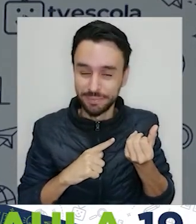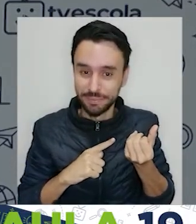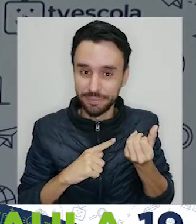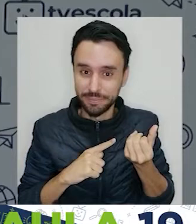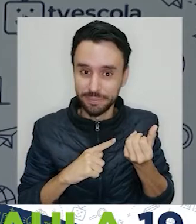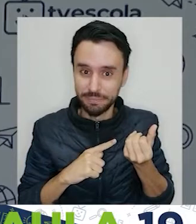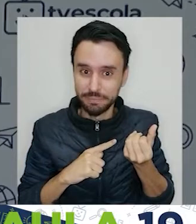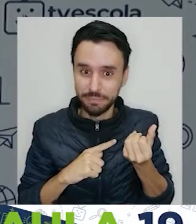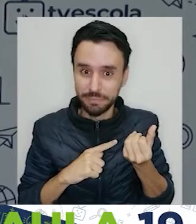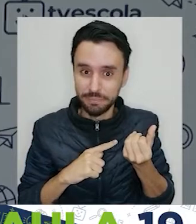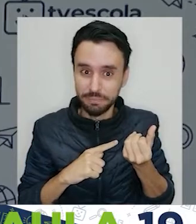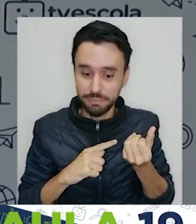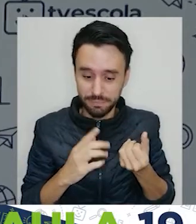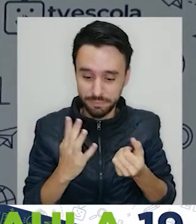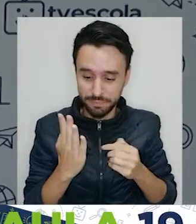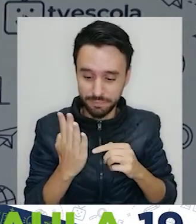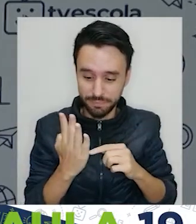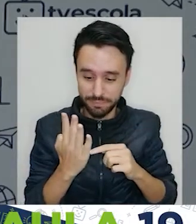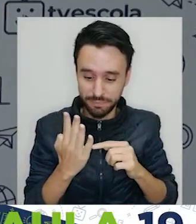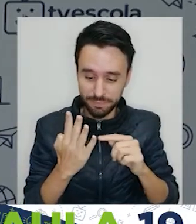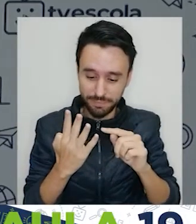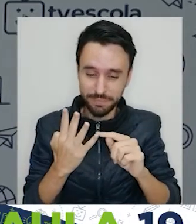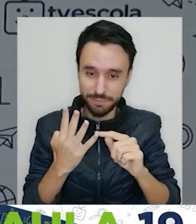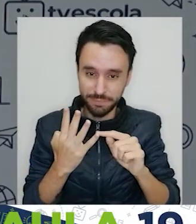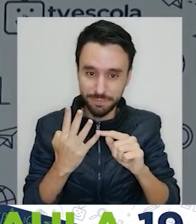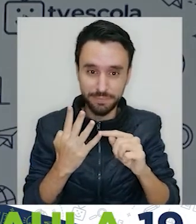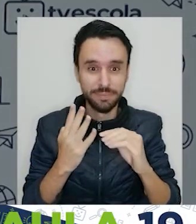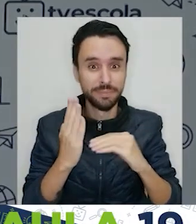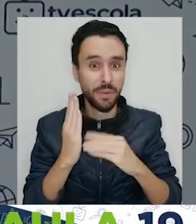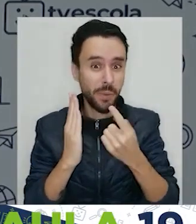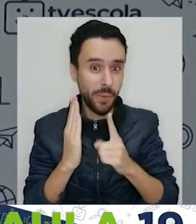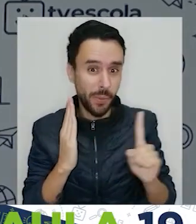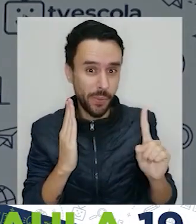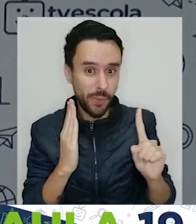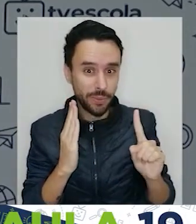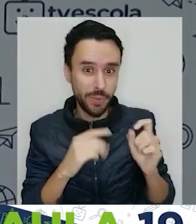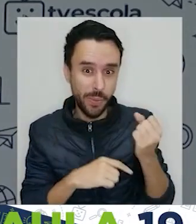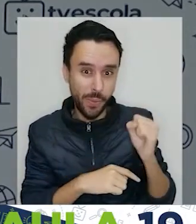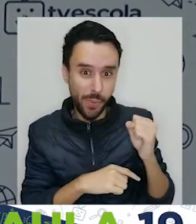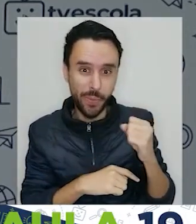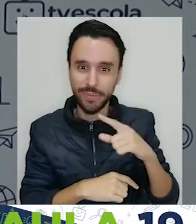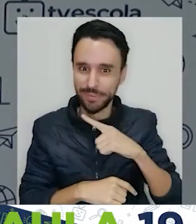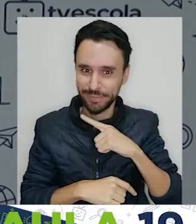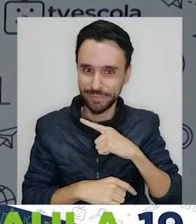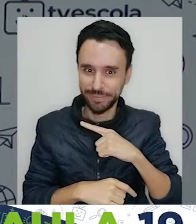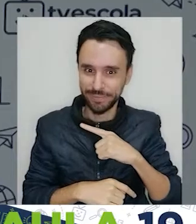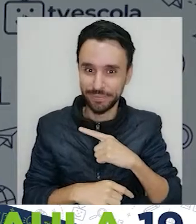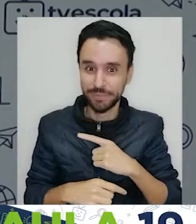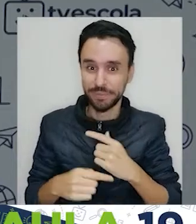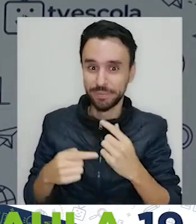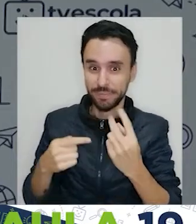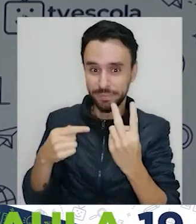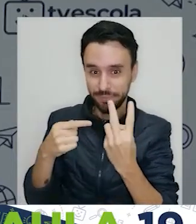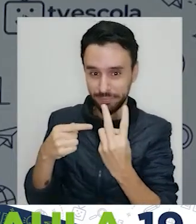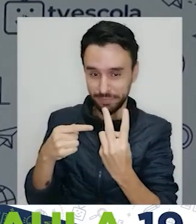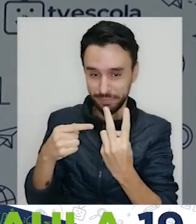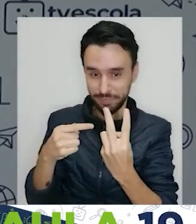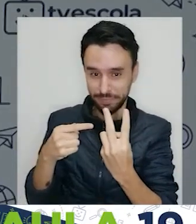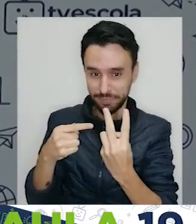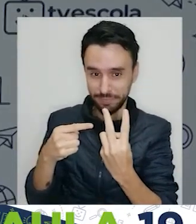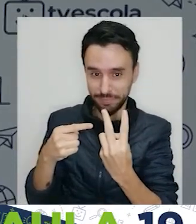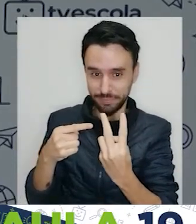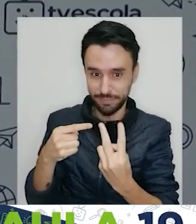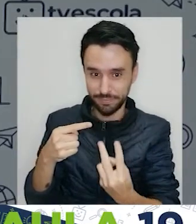pegada estava no número 8. Então confiram aí na tela. Número